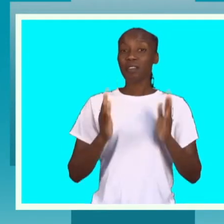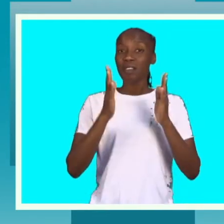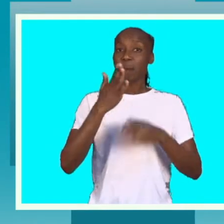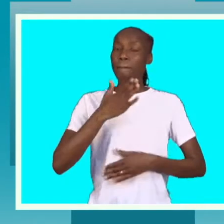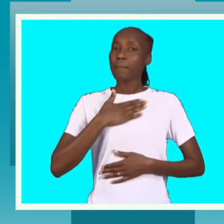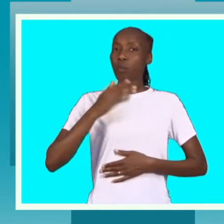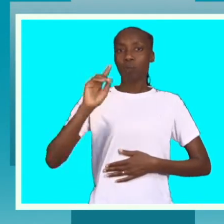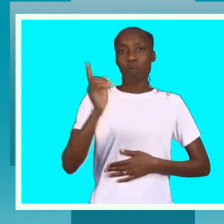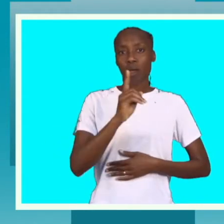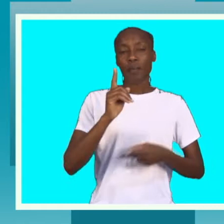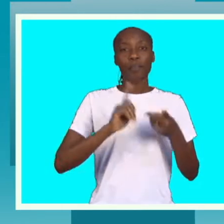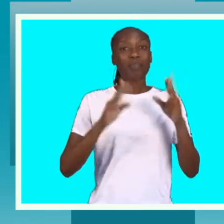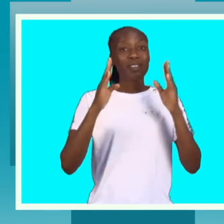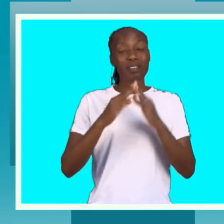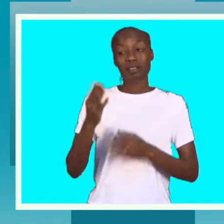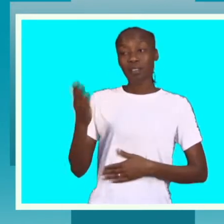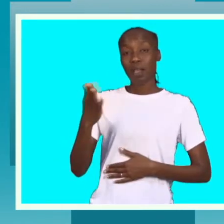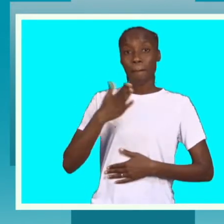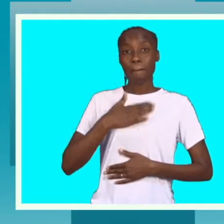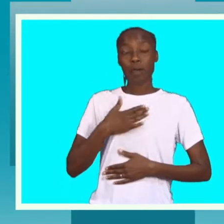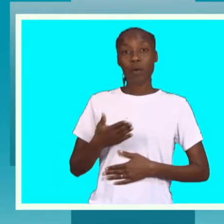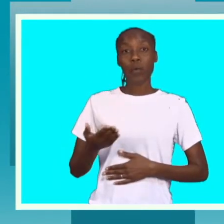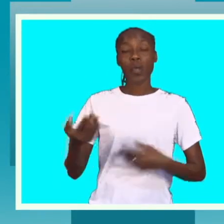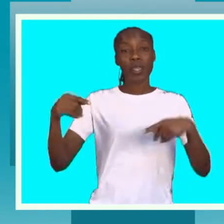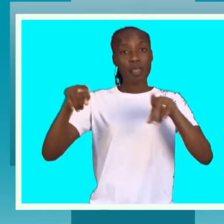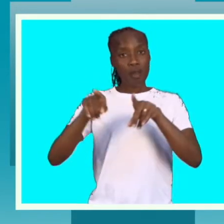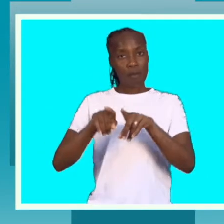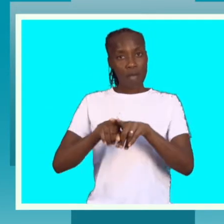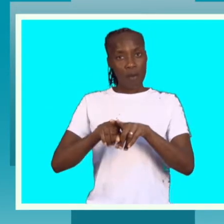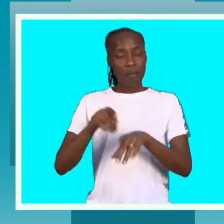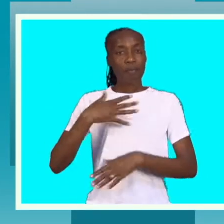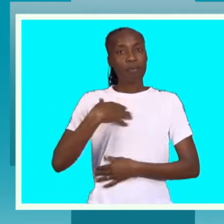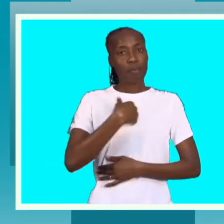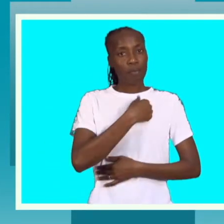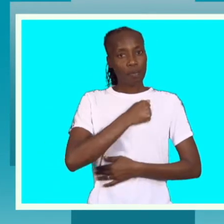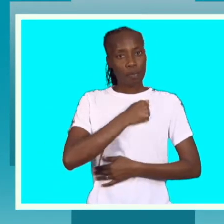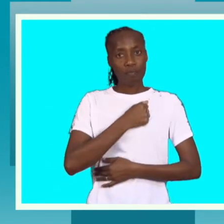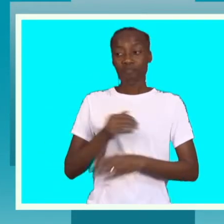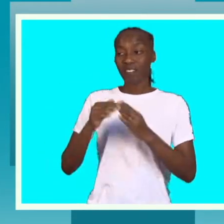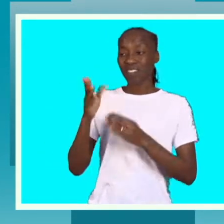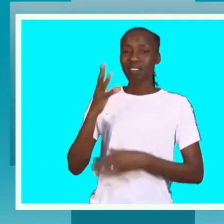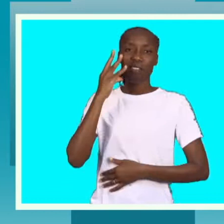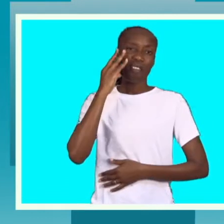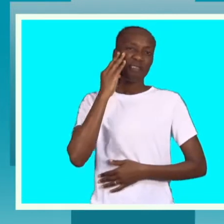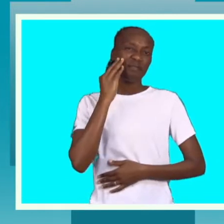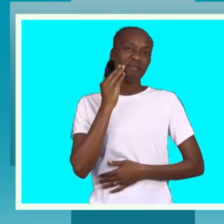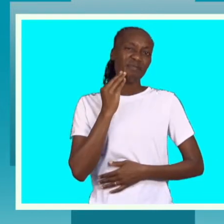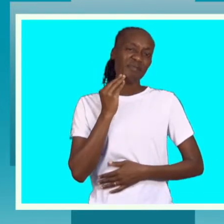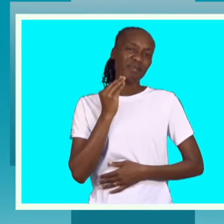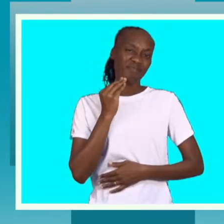irmão. Perdeu a vida. Então, a casa está degradada. Não está em boas condições.